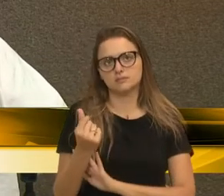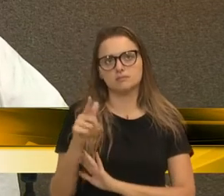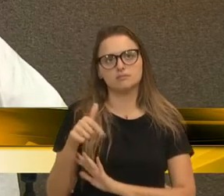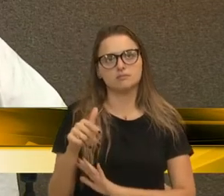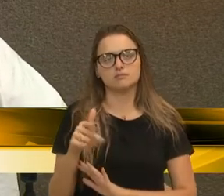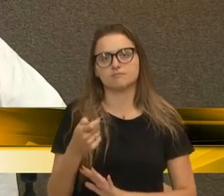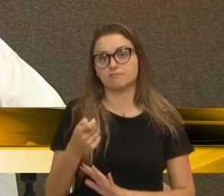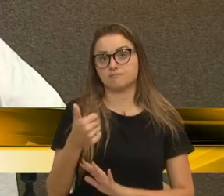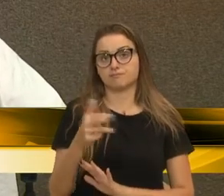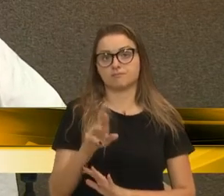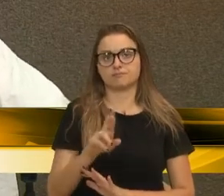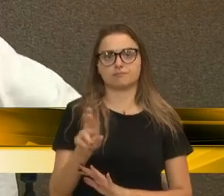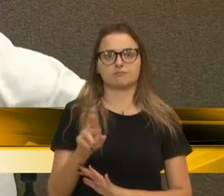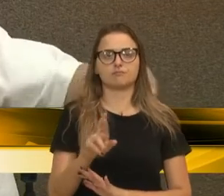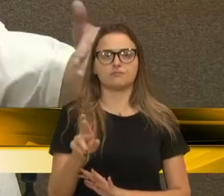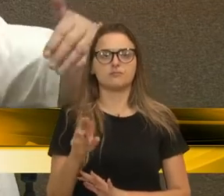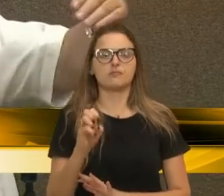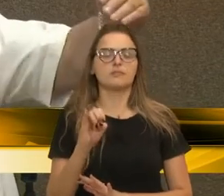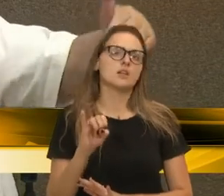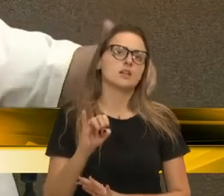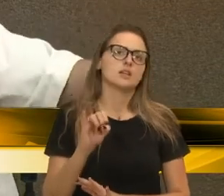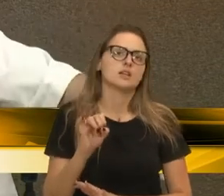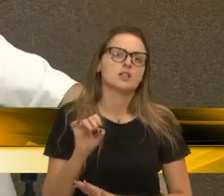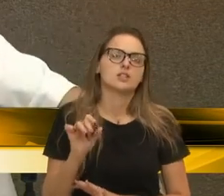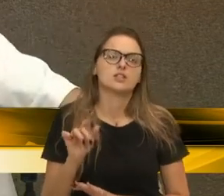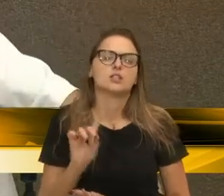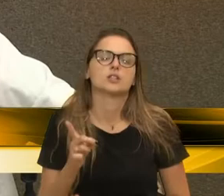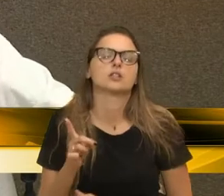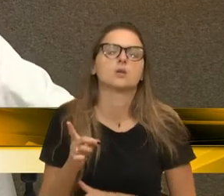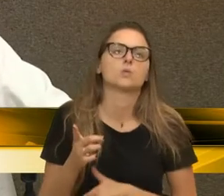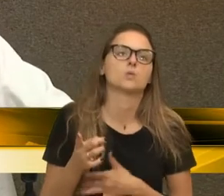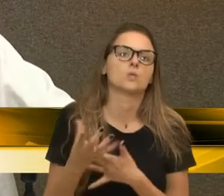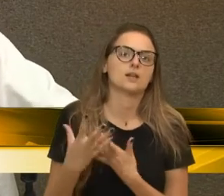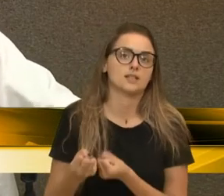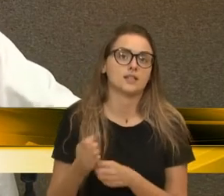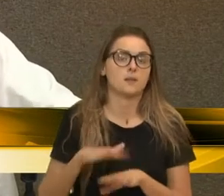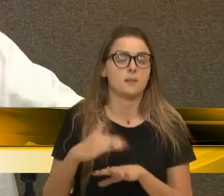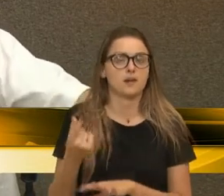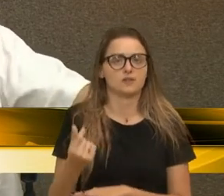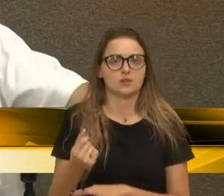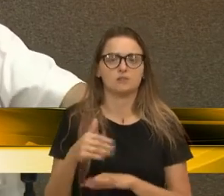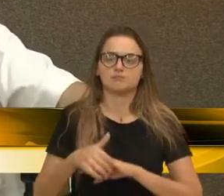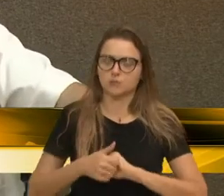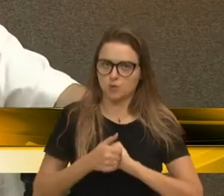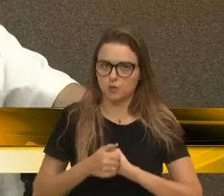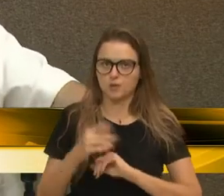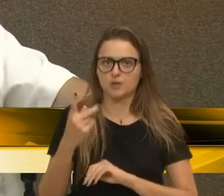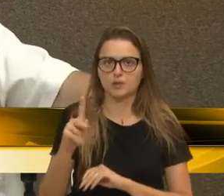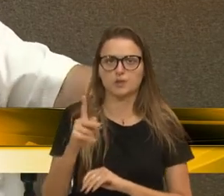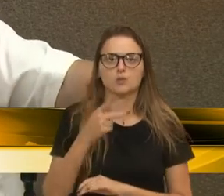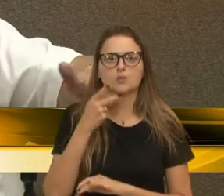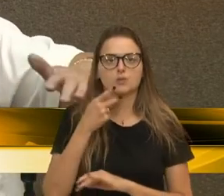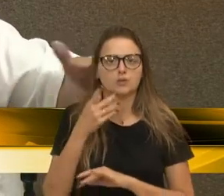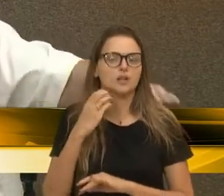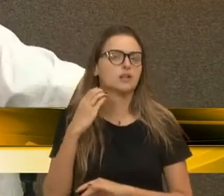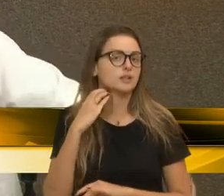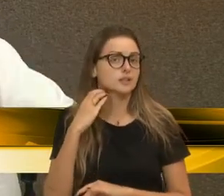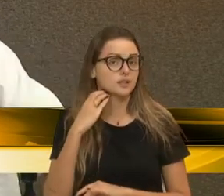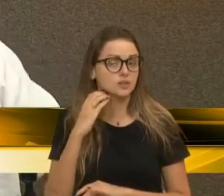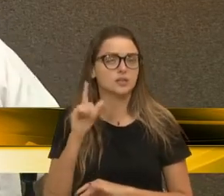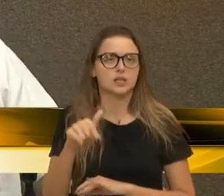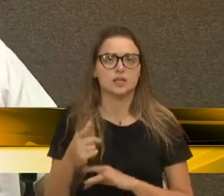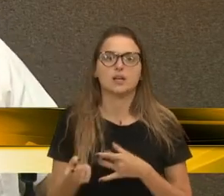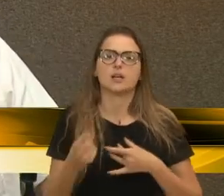belos reais, né, do ponto de vista de não permitir o aumento dela. Então, cumprimentos, vereador Dona Luz. Eu acho que esse assunto